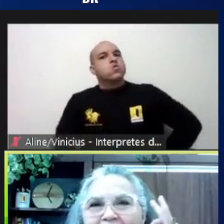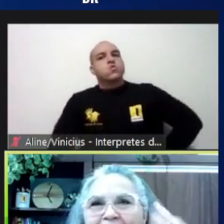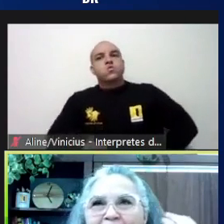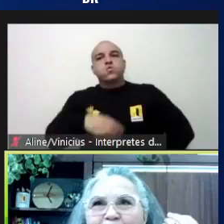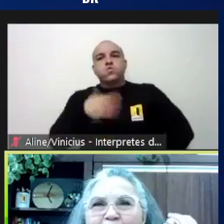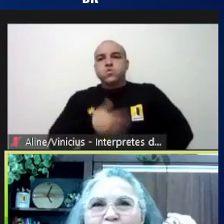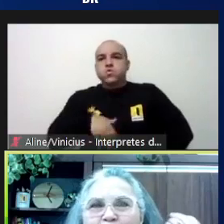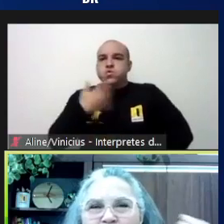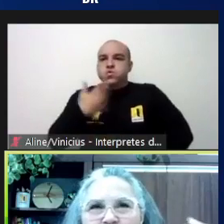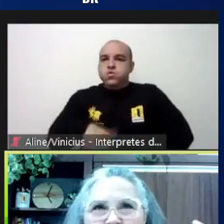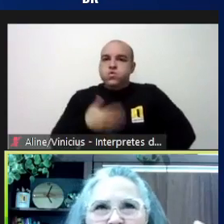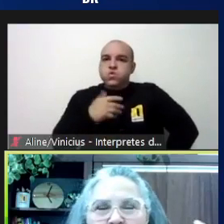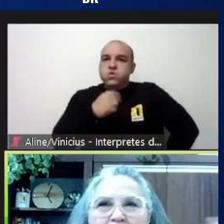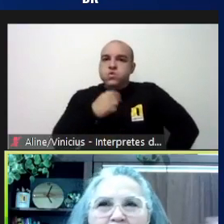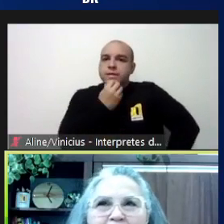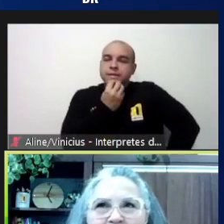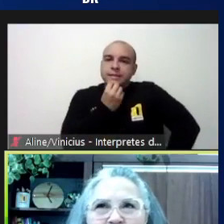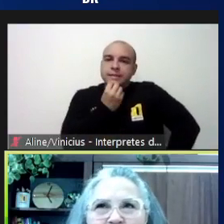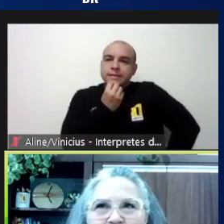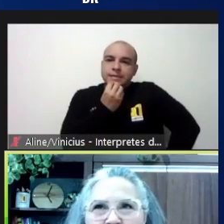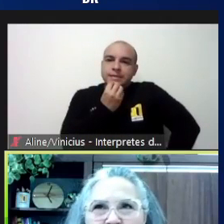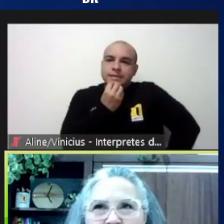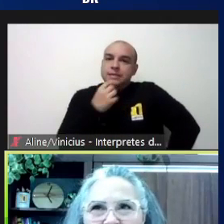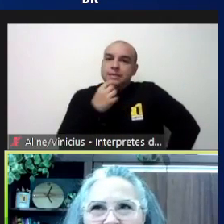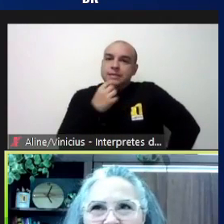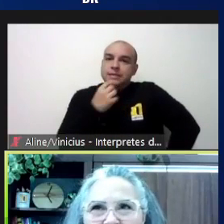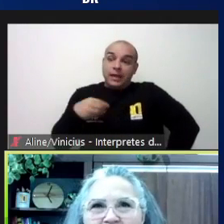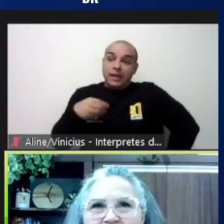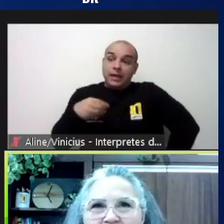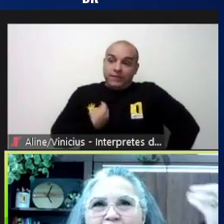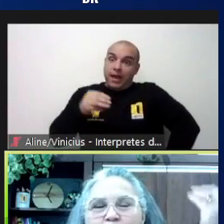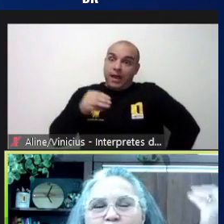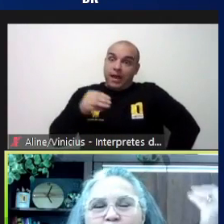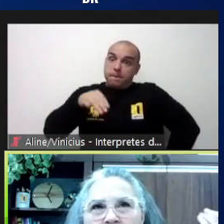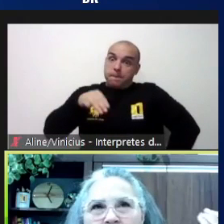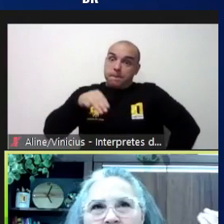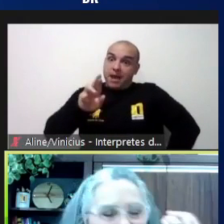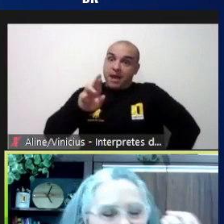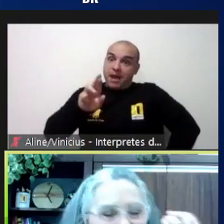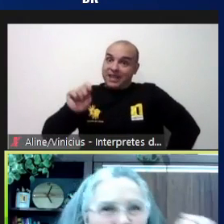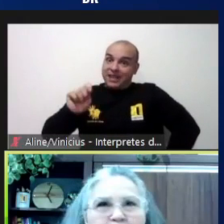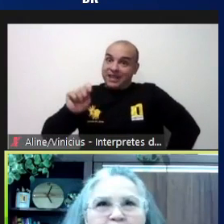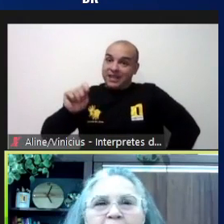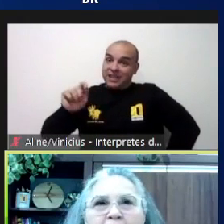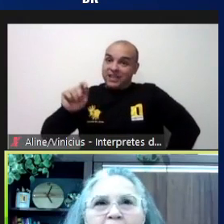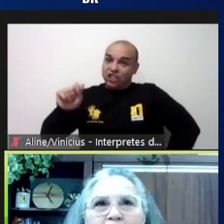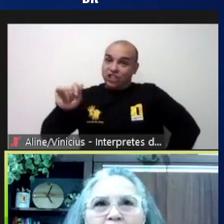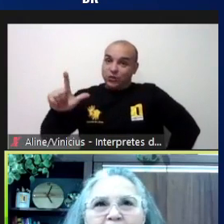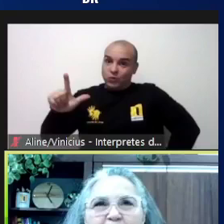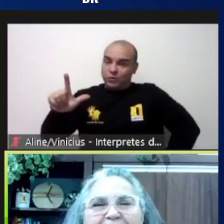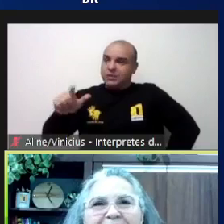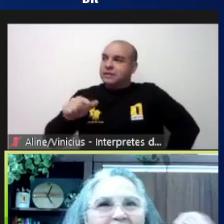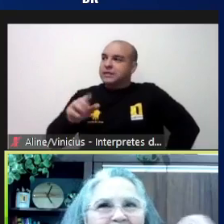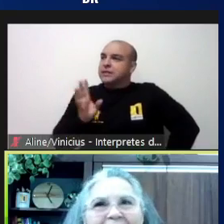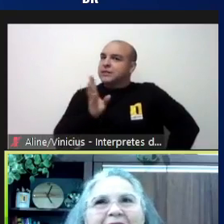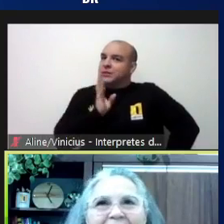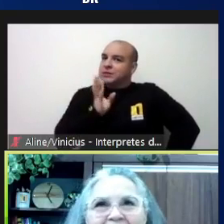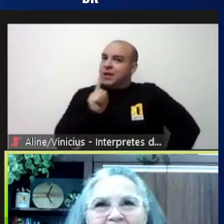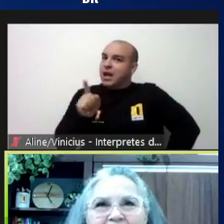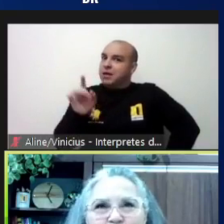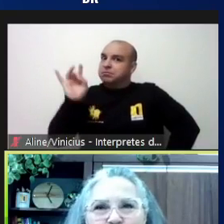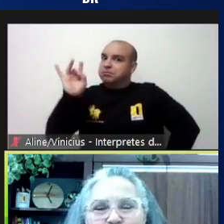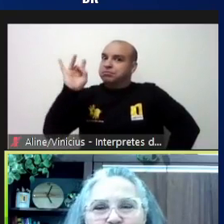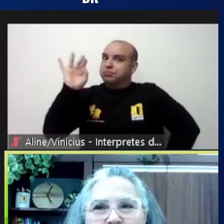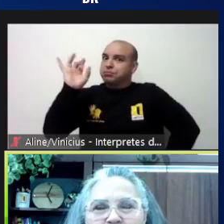responsabilidade tendo conosco Marta Gil, que é uma profissional especializada